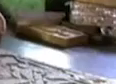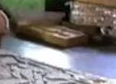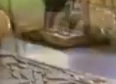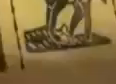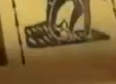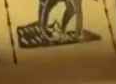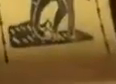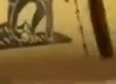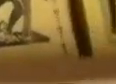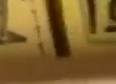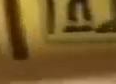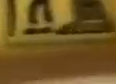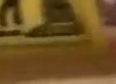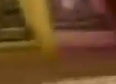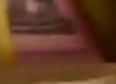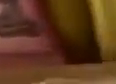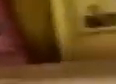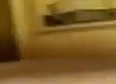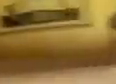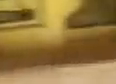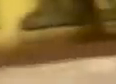letra, o povo não comprava.